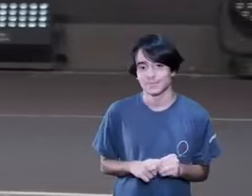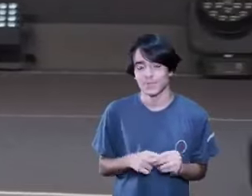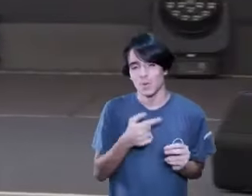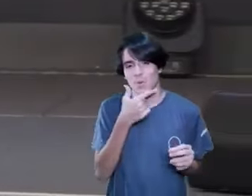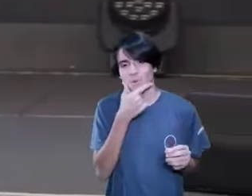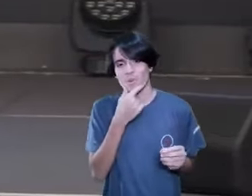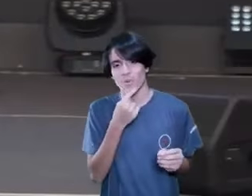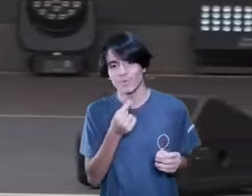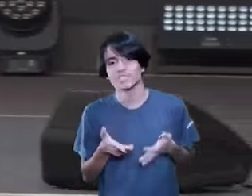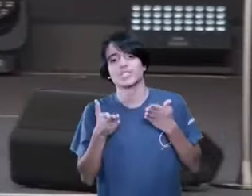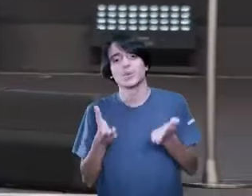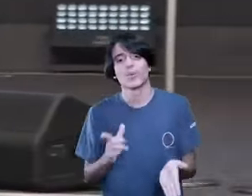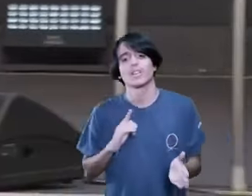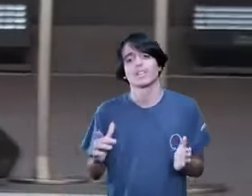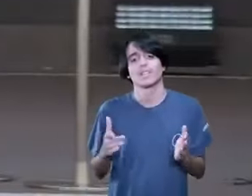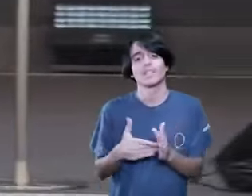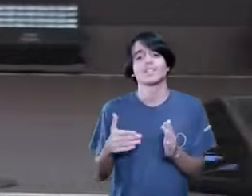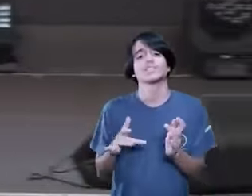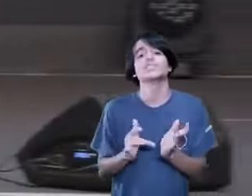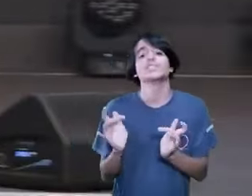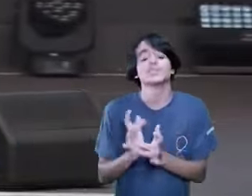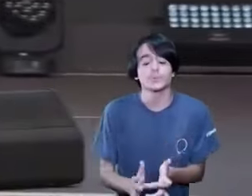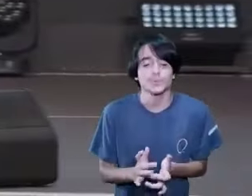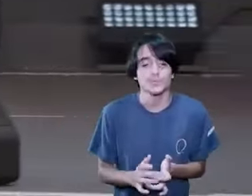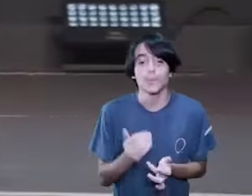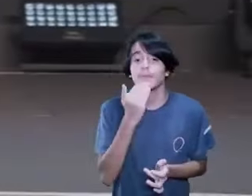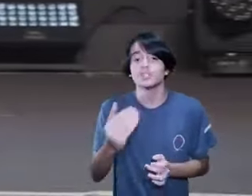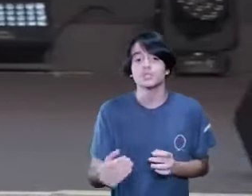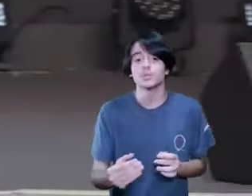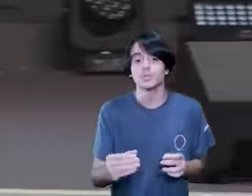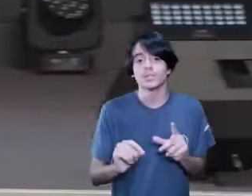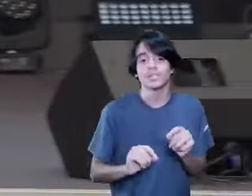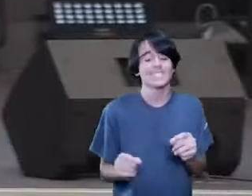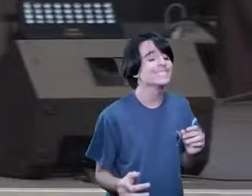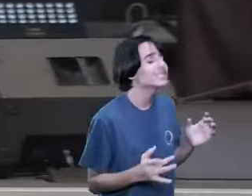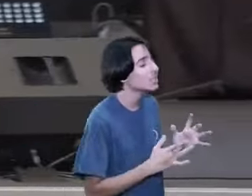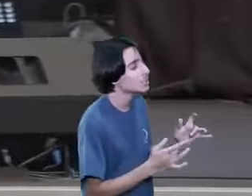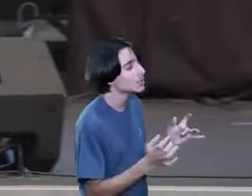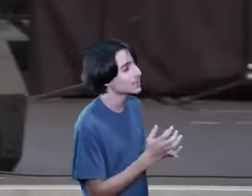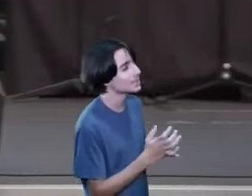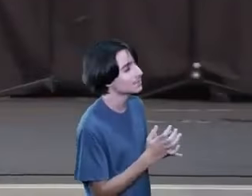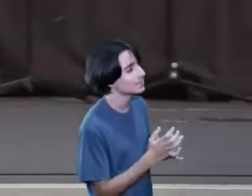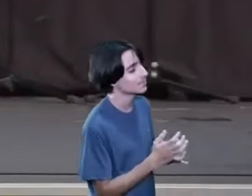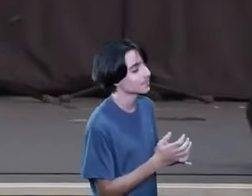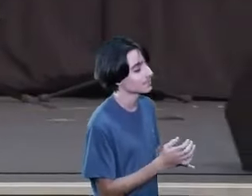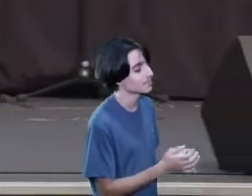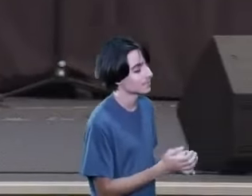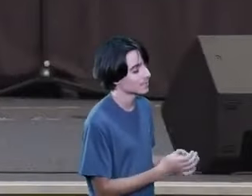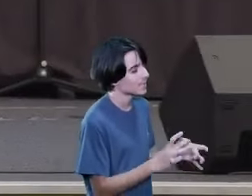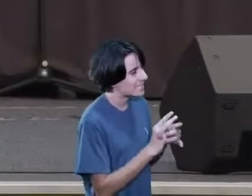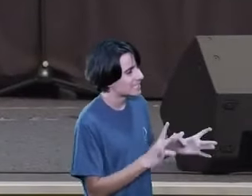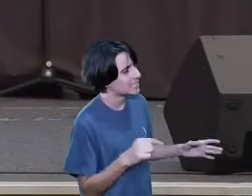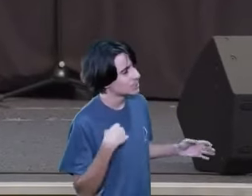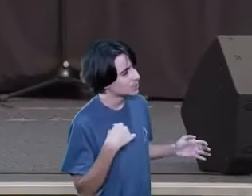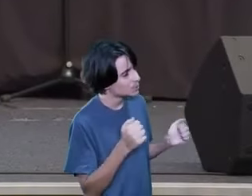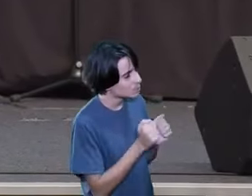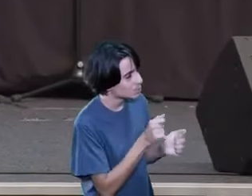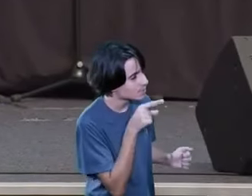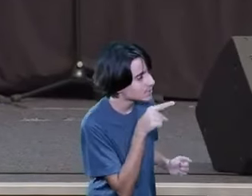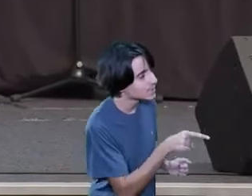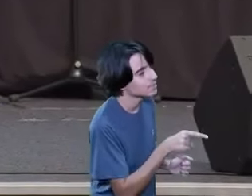gadareno veio. E qual foi o pedido que o gadareno fez a Jesus? Jesus, me leva junto.